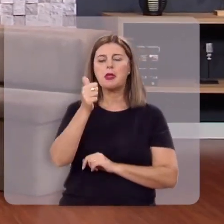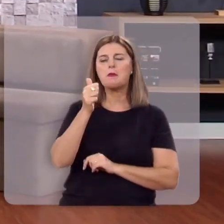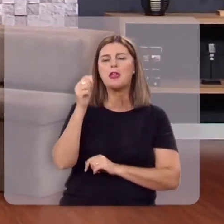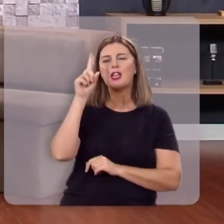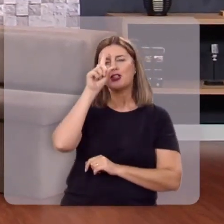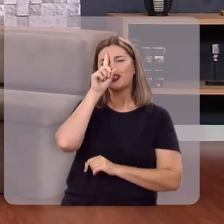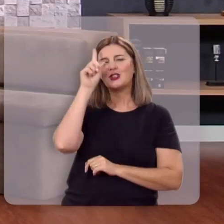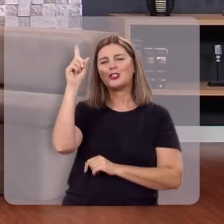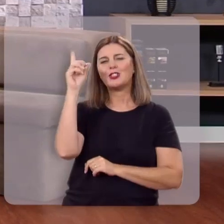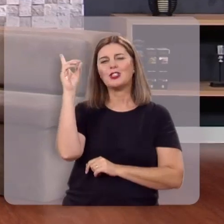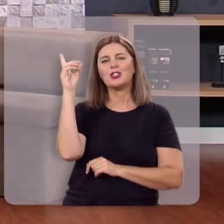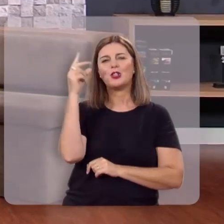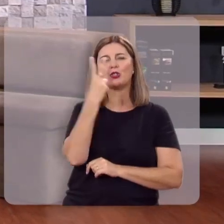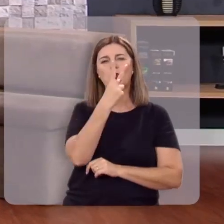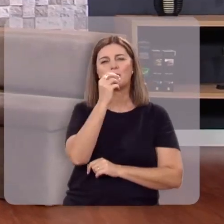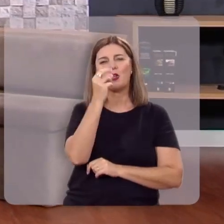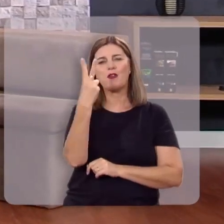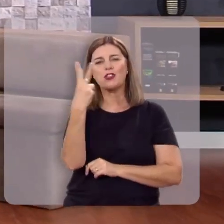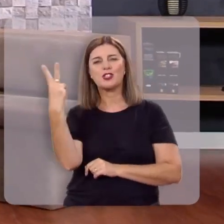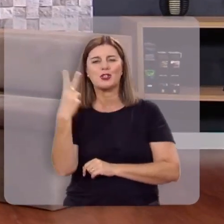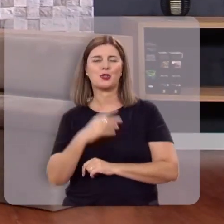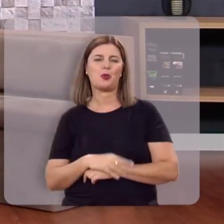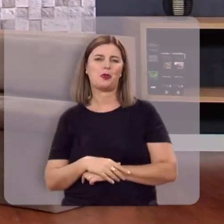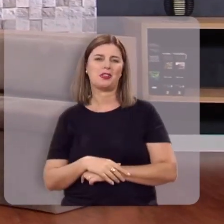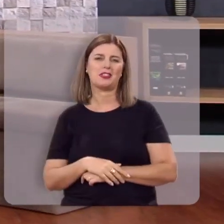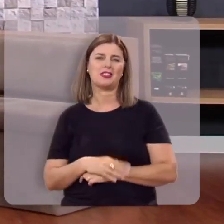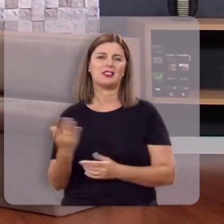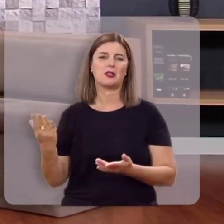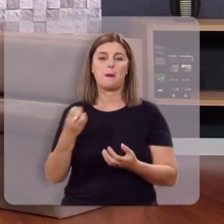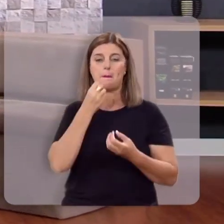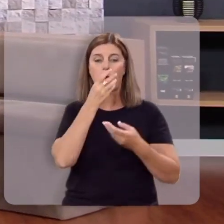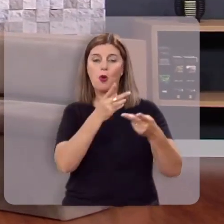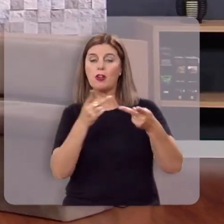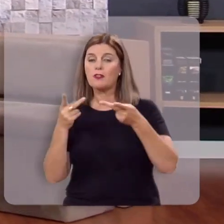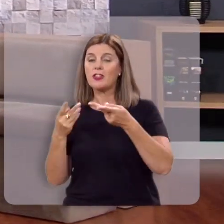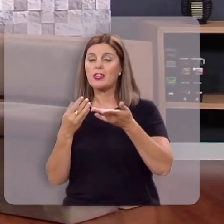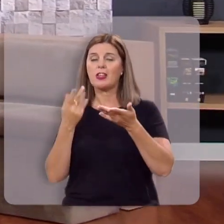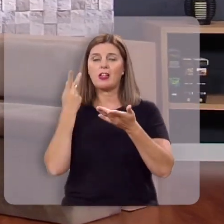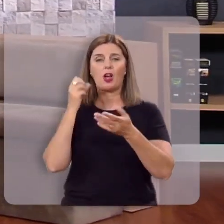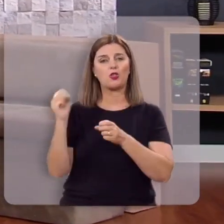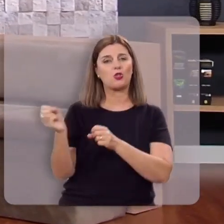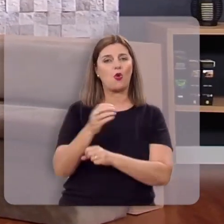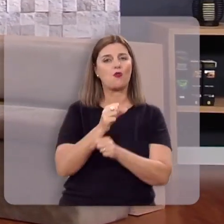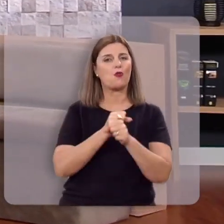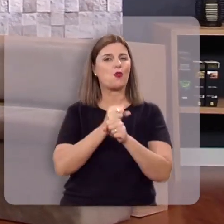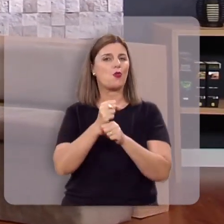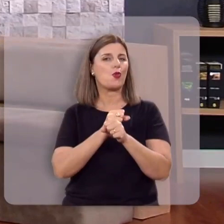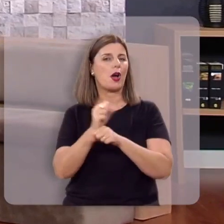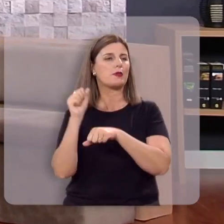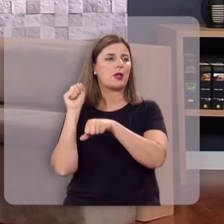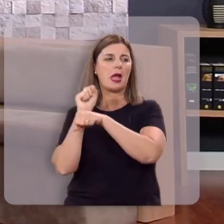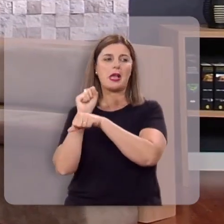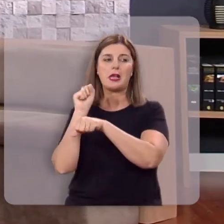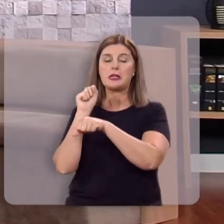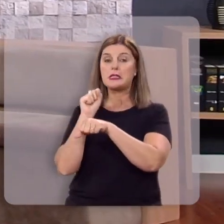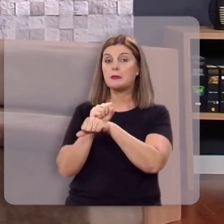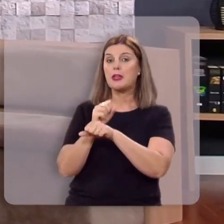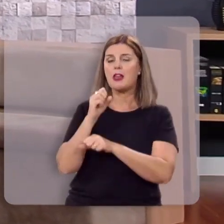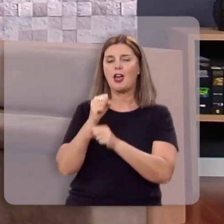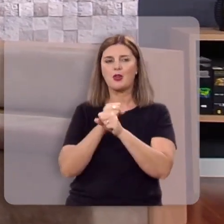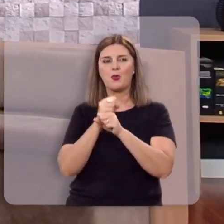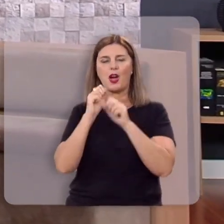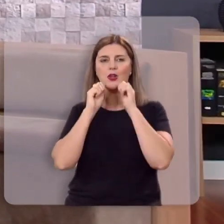primeiro dia de 2022. Damos as boas-vindas ao novo ano e esperamos que este seja um ano